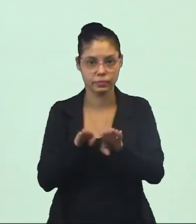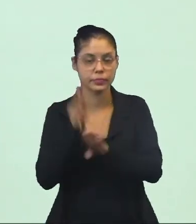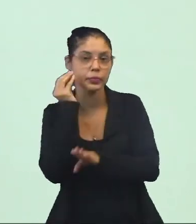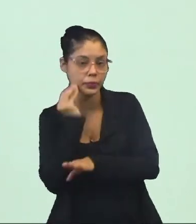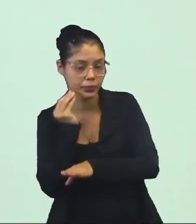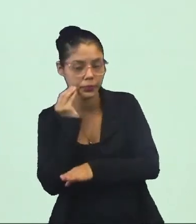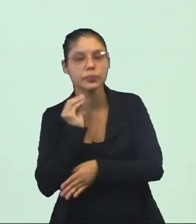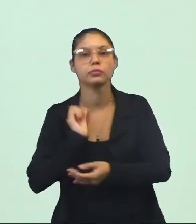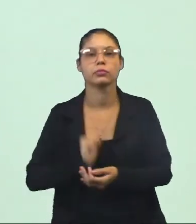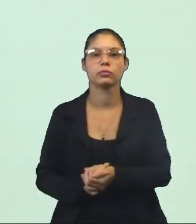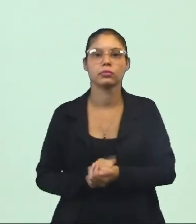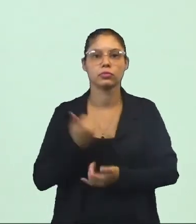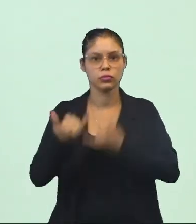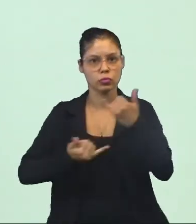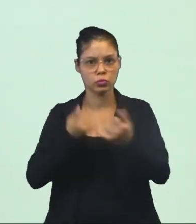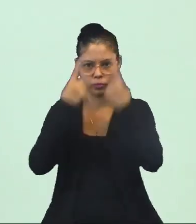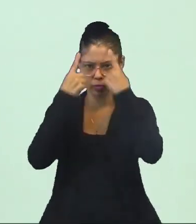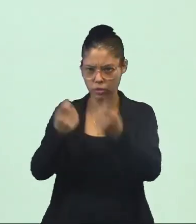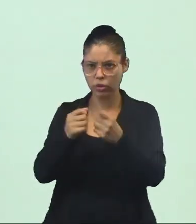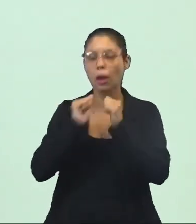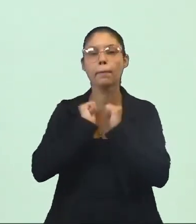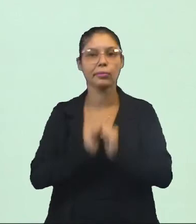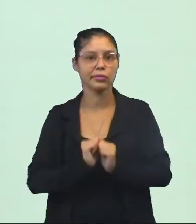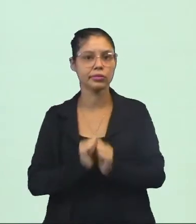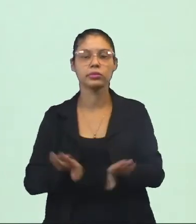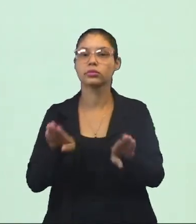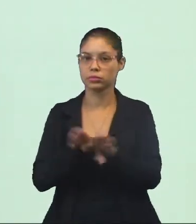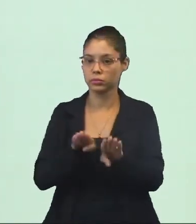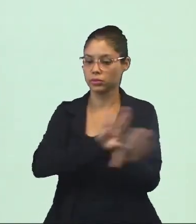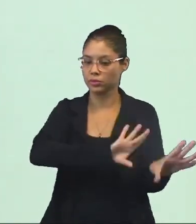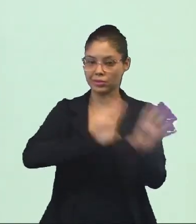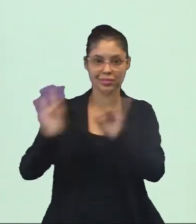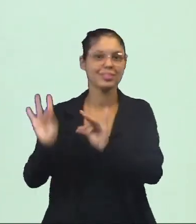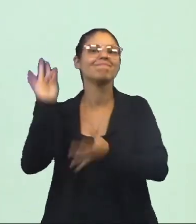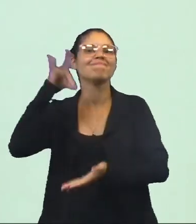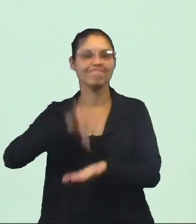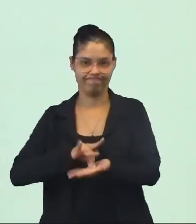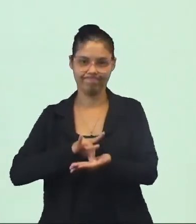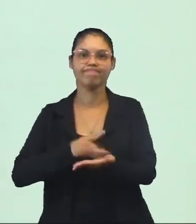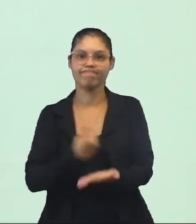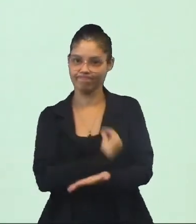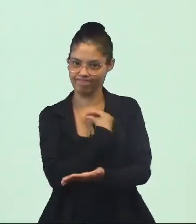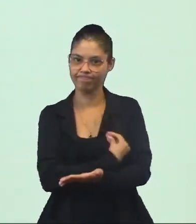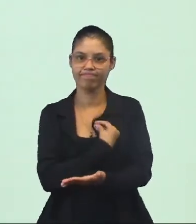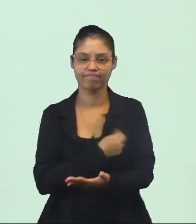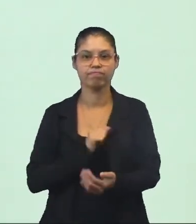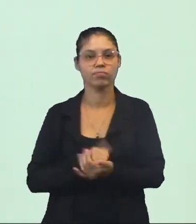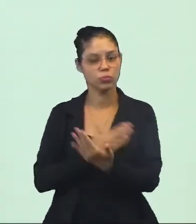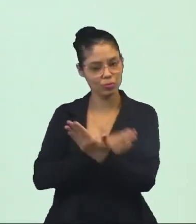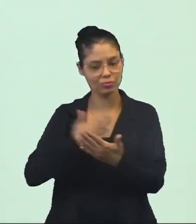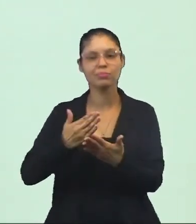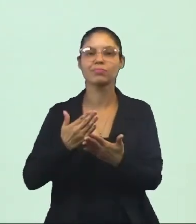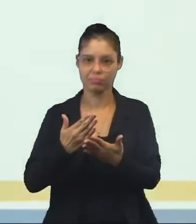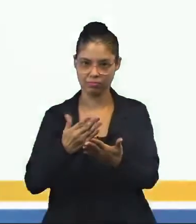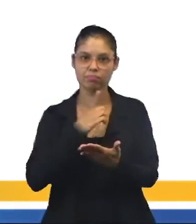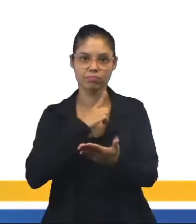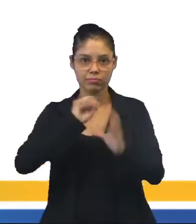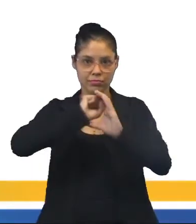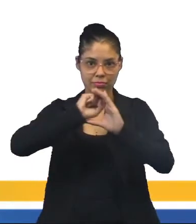jogar jogos violentos, elas podem trazer isso para a realidade e começar a agir como nos jogos.